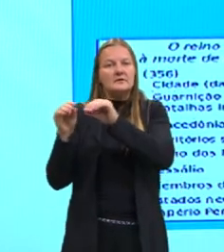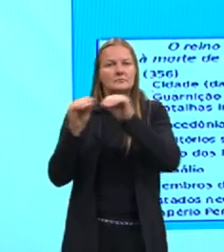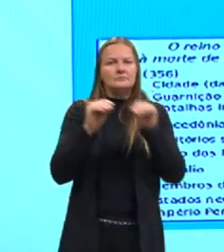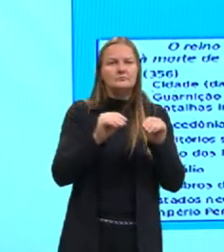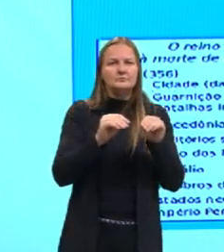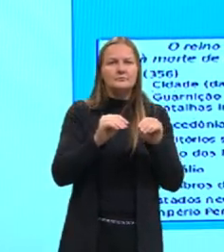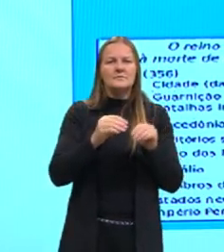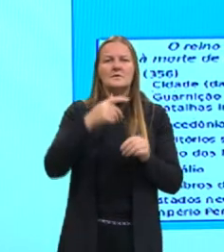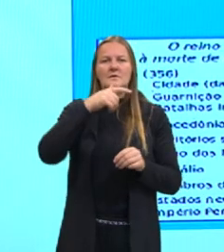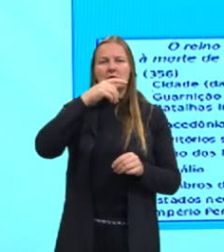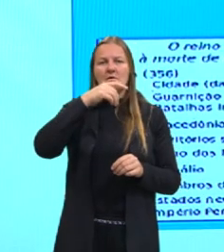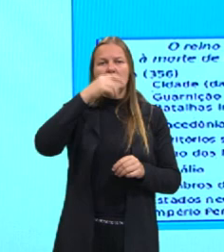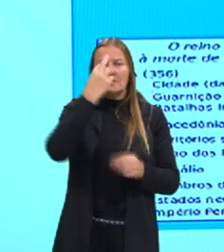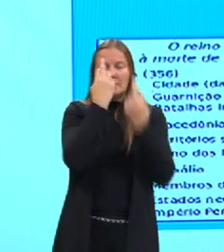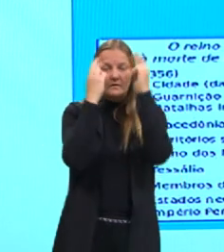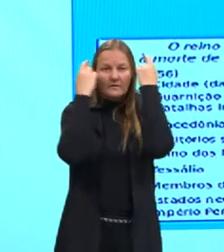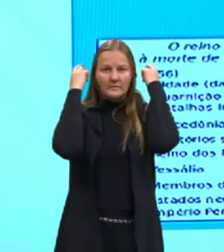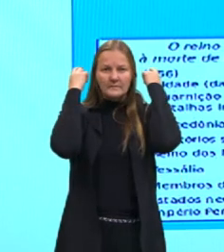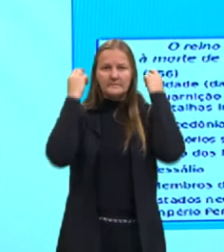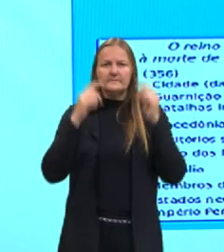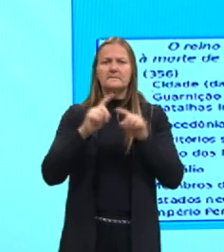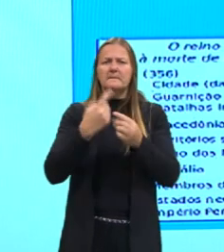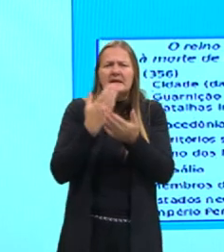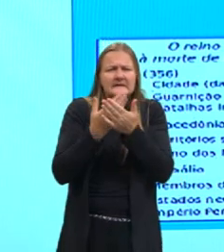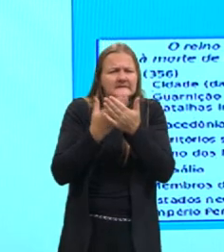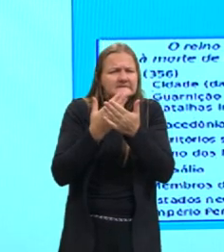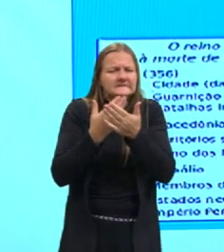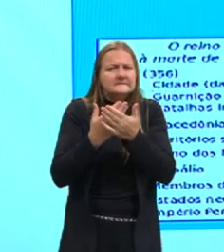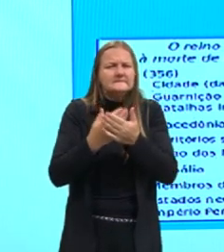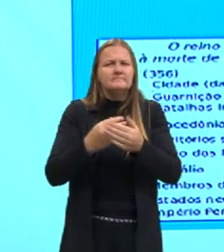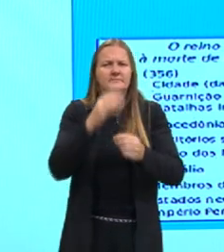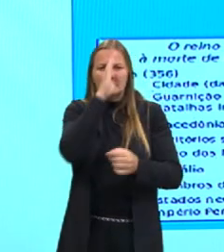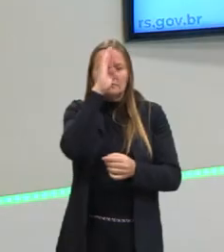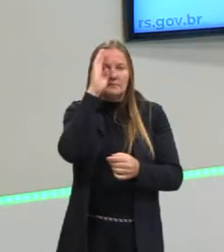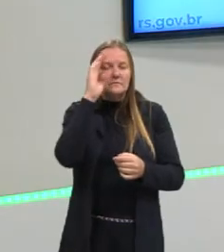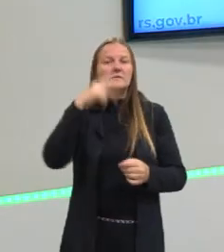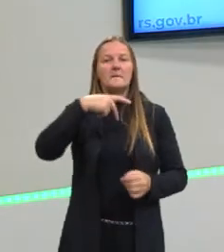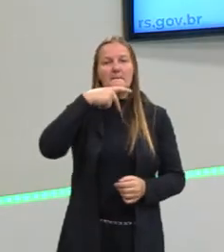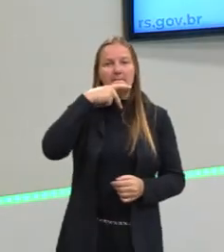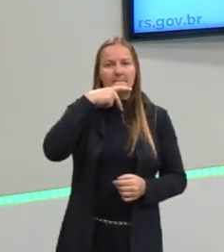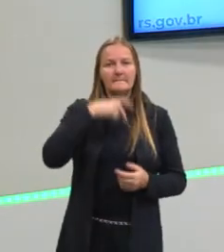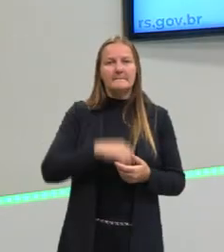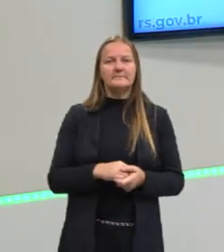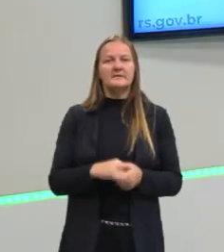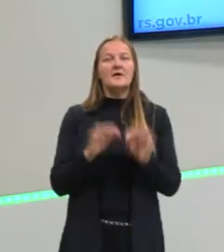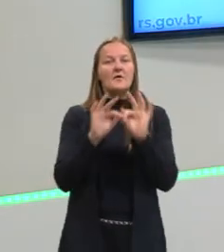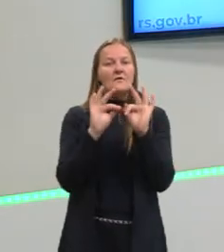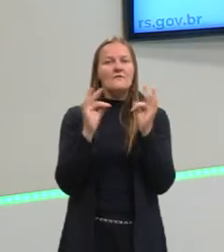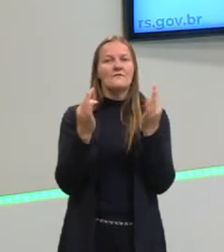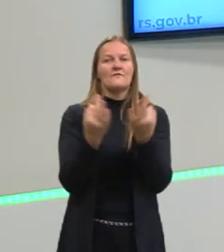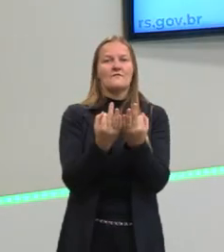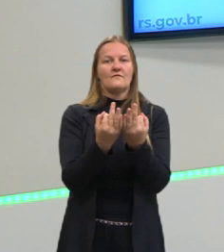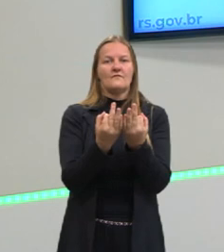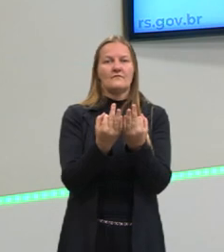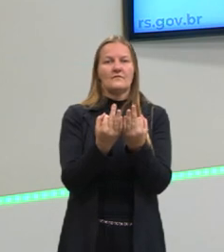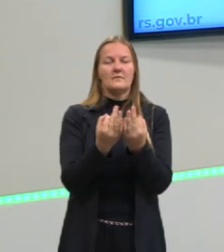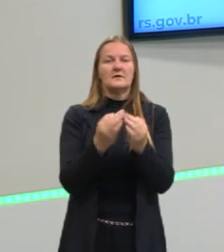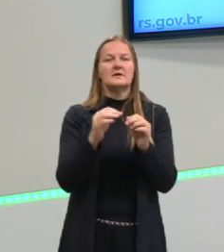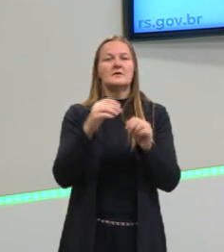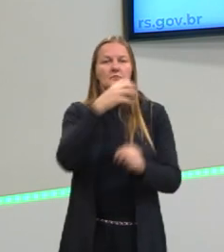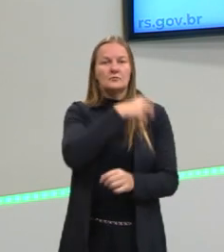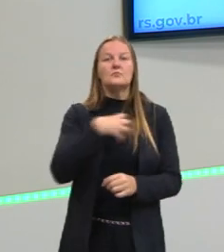que está Macedônia né mas ele venha para a Grécia e estudar na academia de Platão a família do